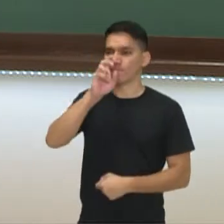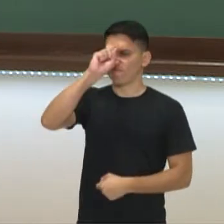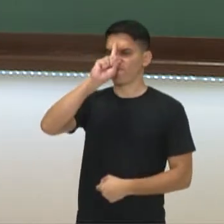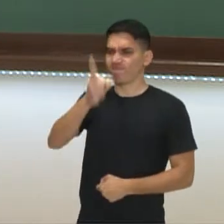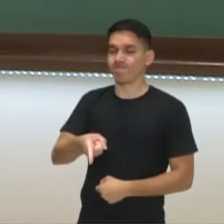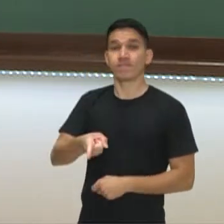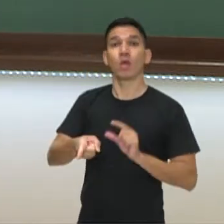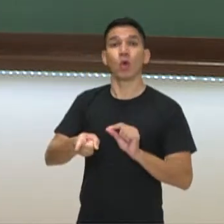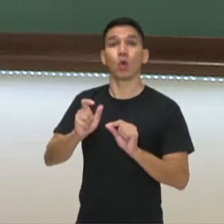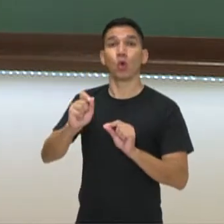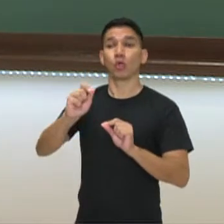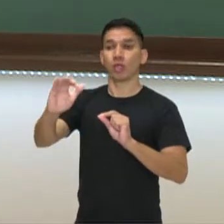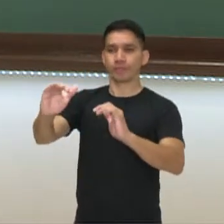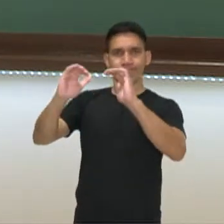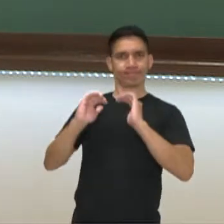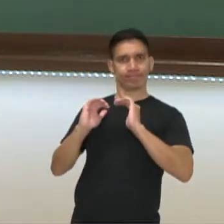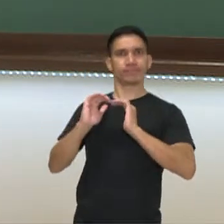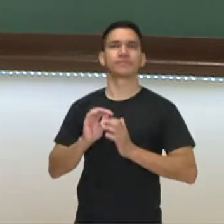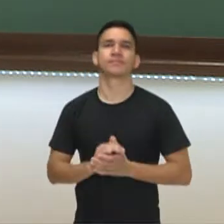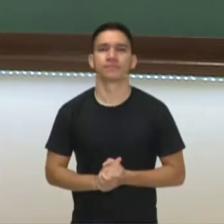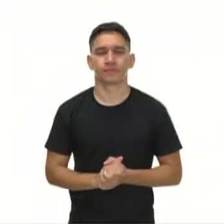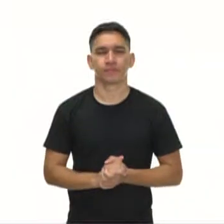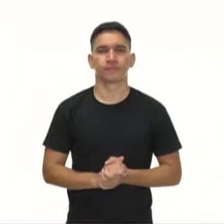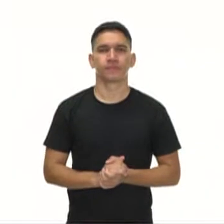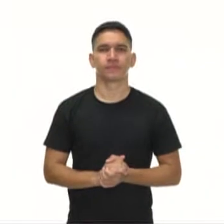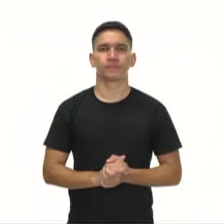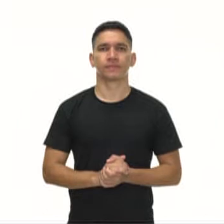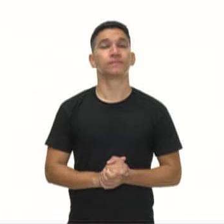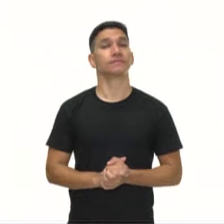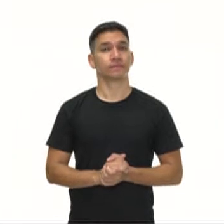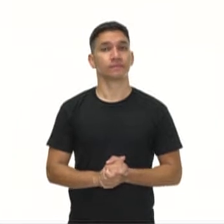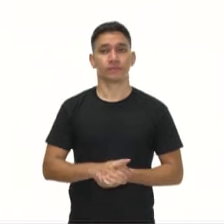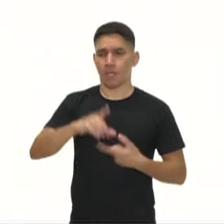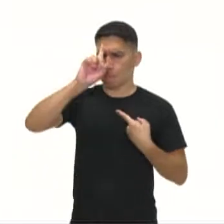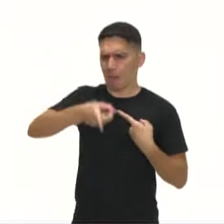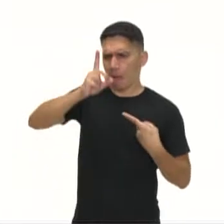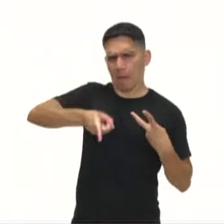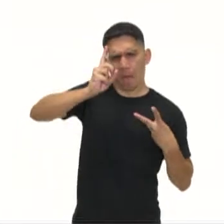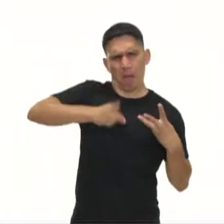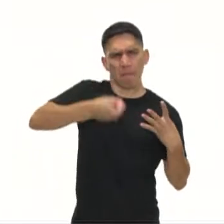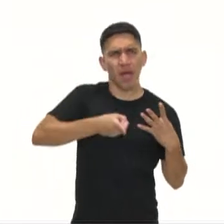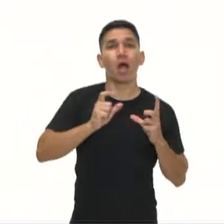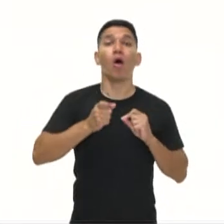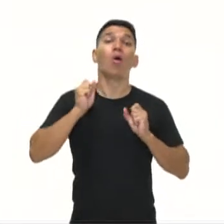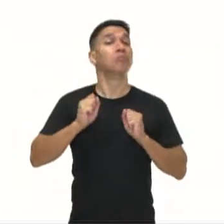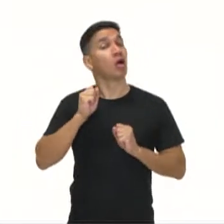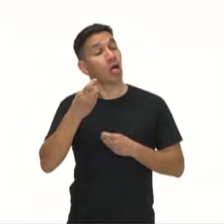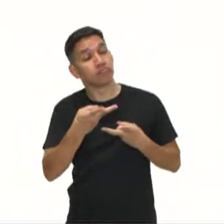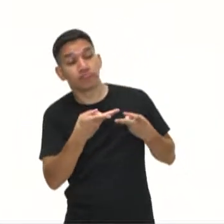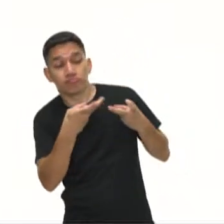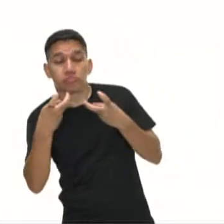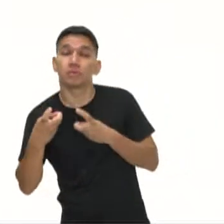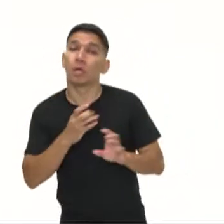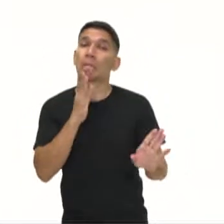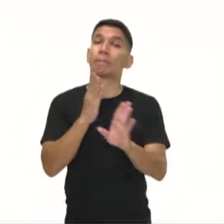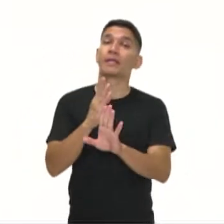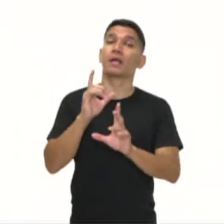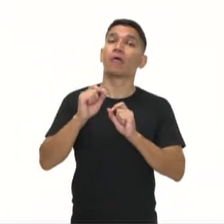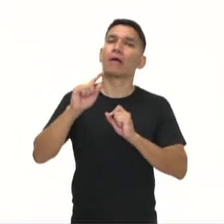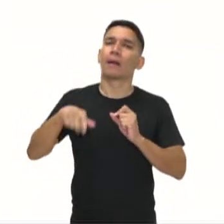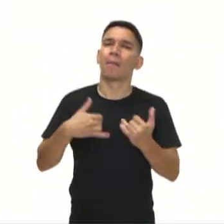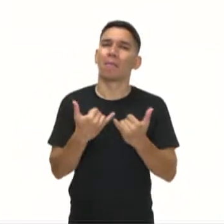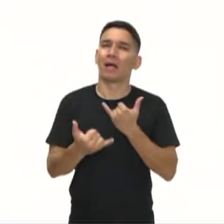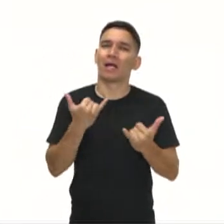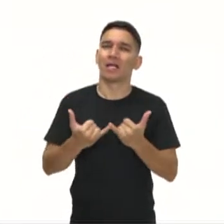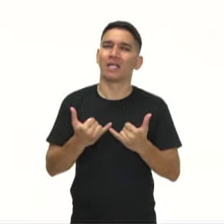fazem obedecer. Legal? O autoritarismo, ele pode ser identificado como a hipertrofia